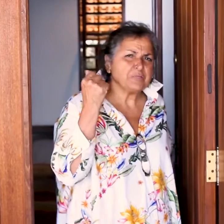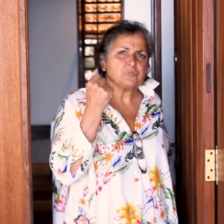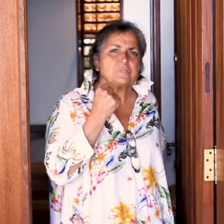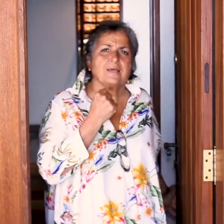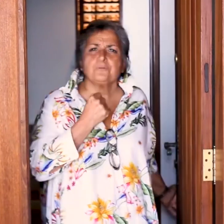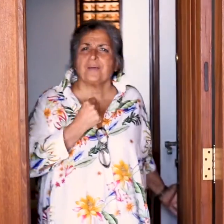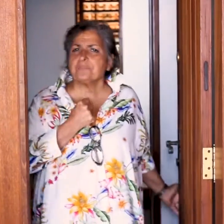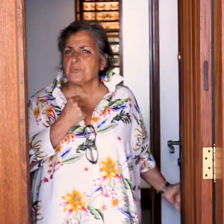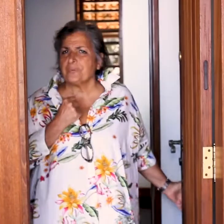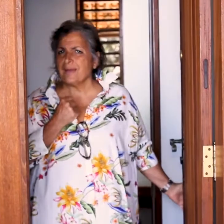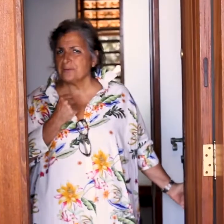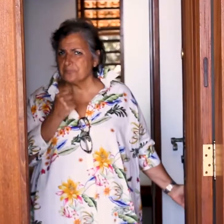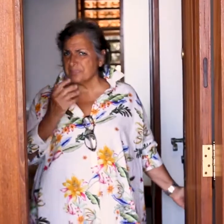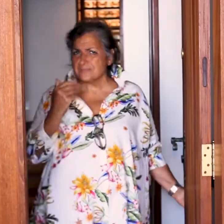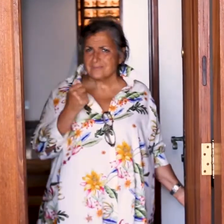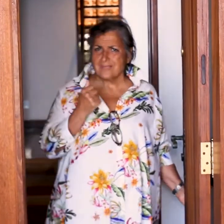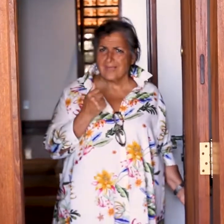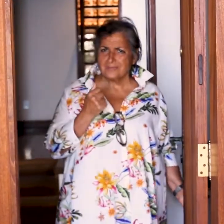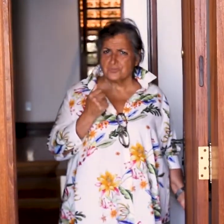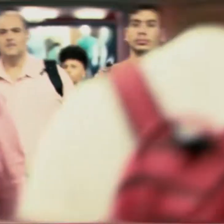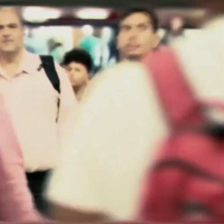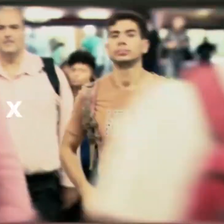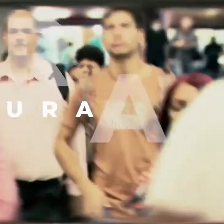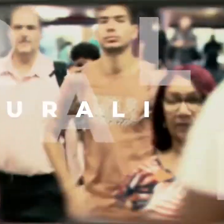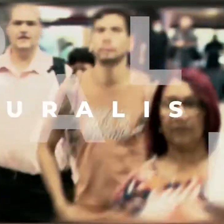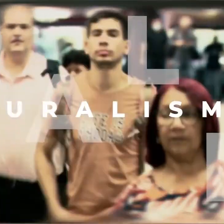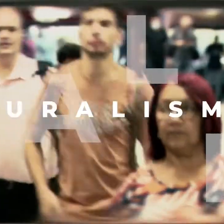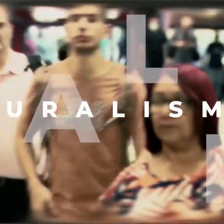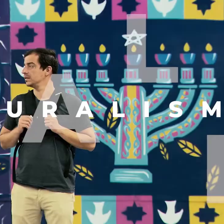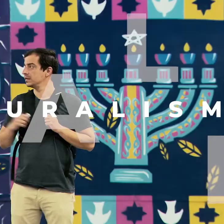Venha me ajudar a arrumar meu bairro, minha cidade.